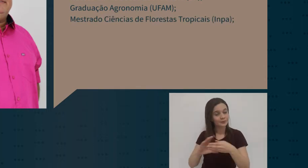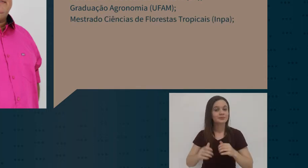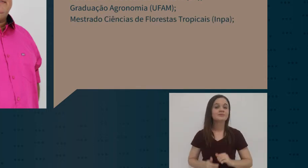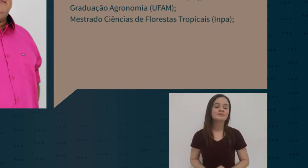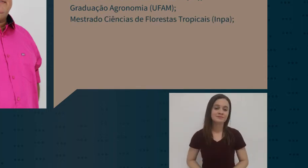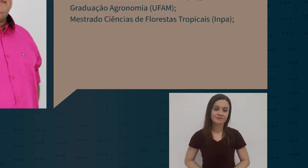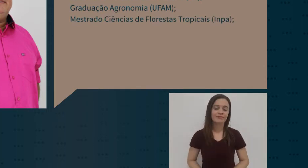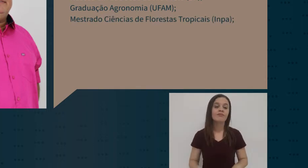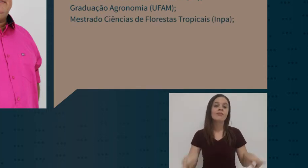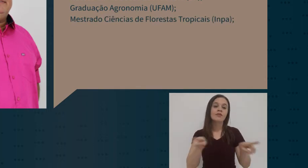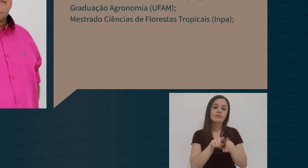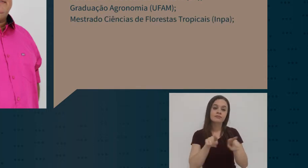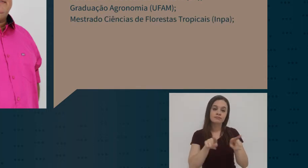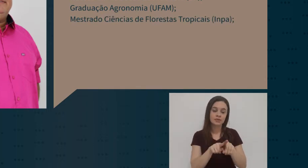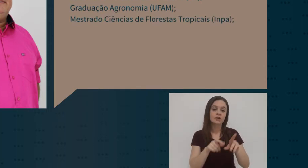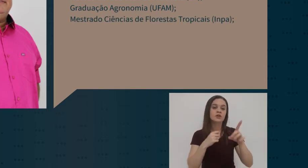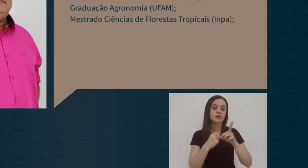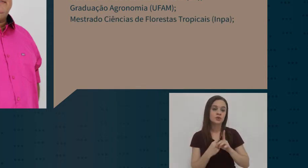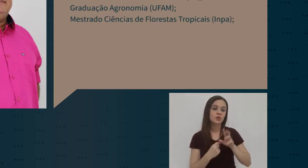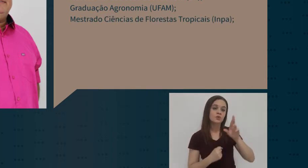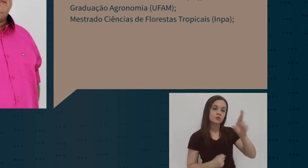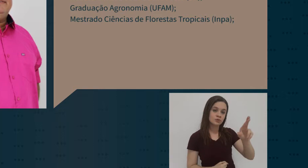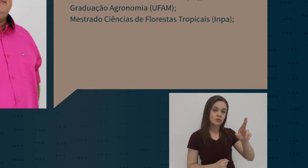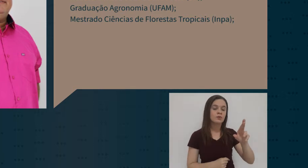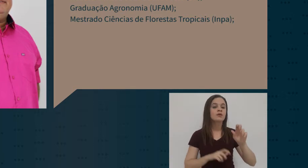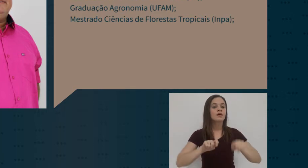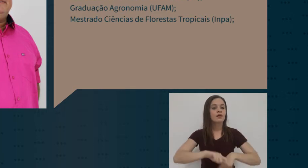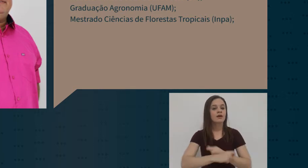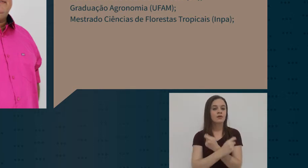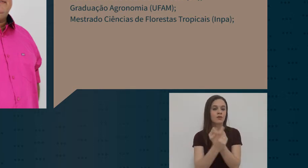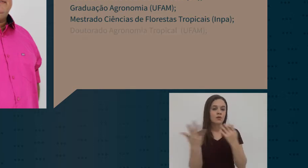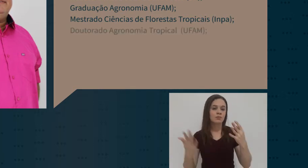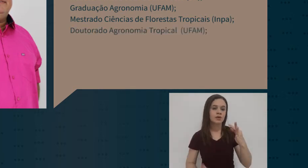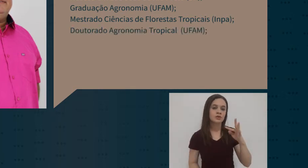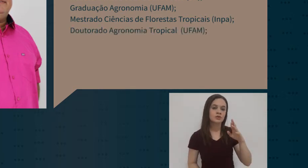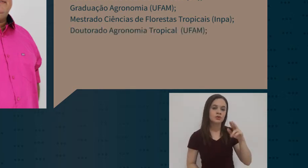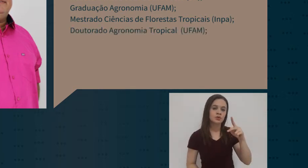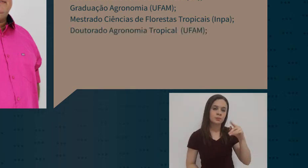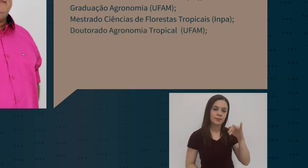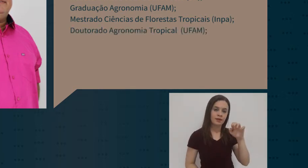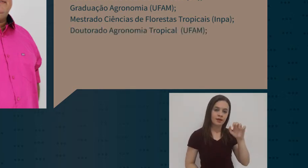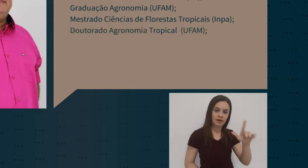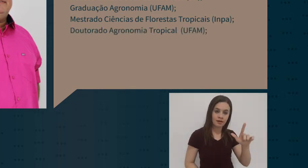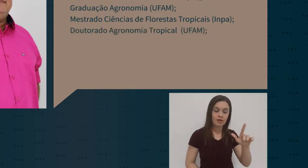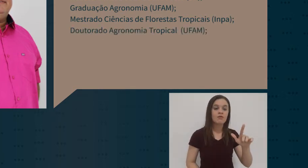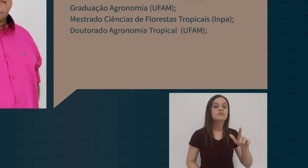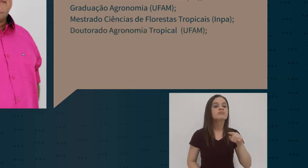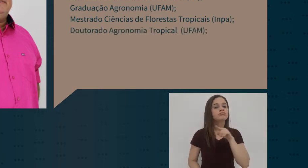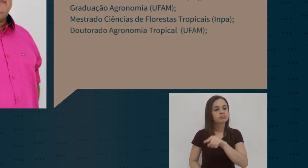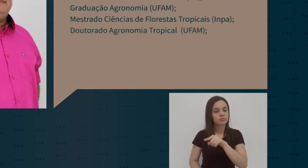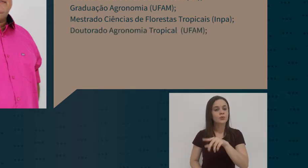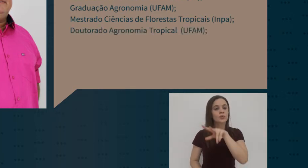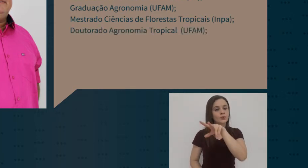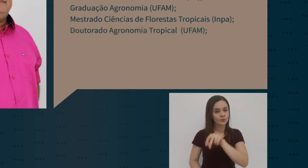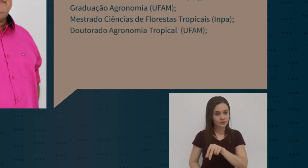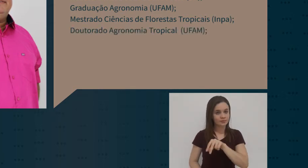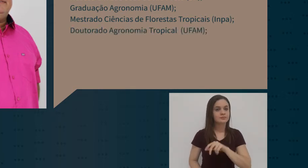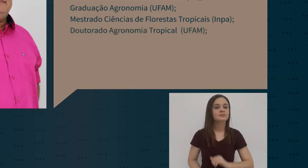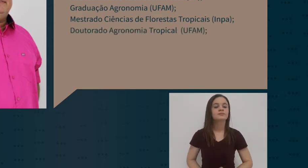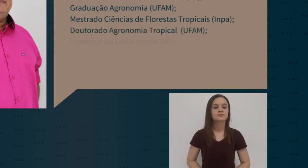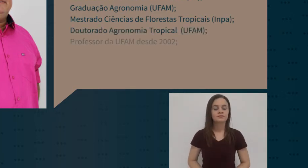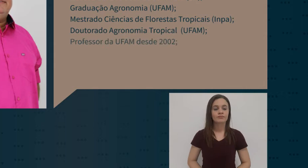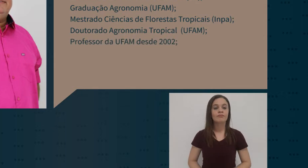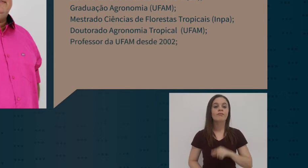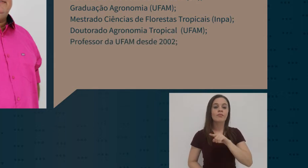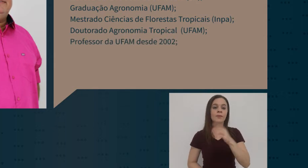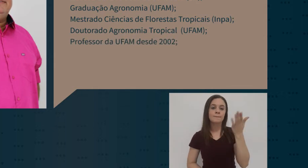florestas tropicais pelo Instituto Nacional de Pesquisas da Amazônia e doutor em agronomia tropical pela